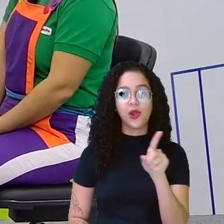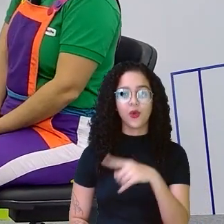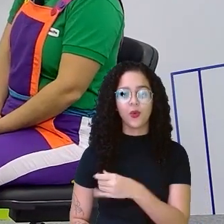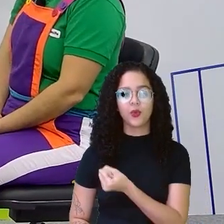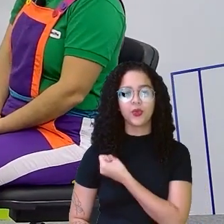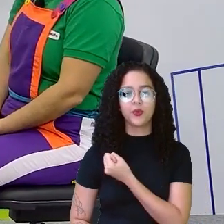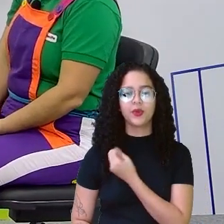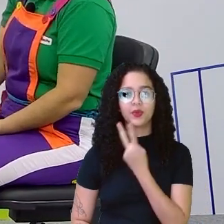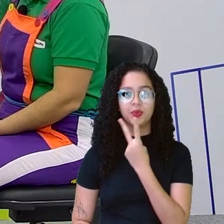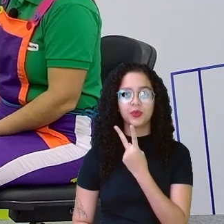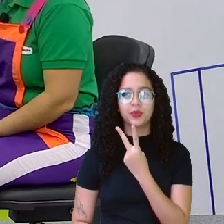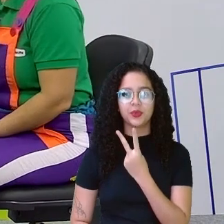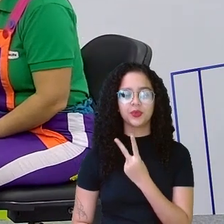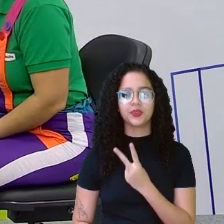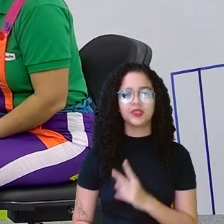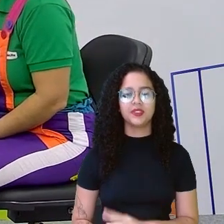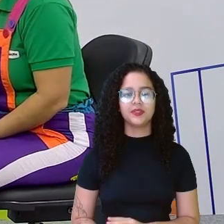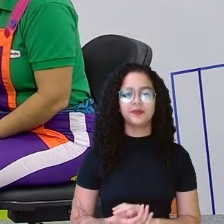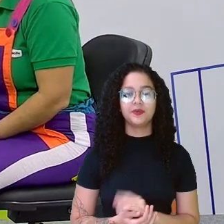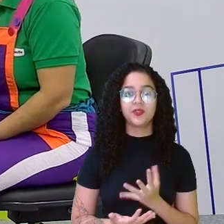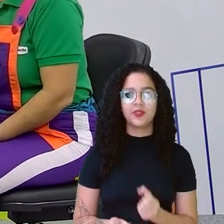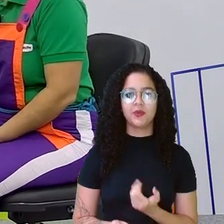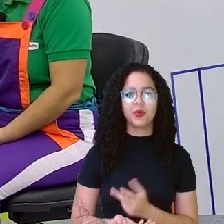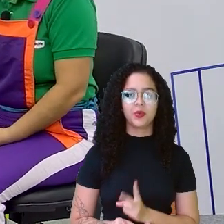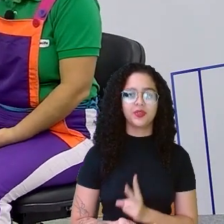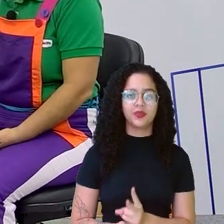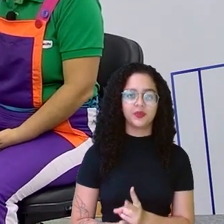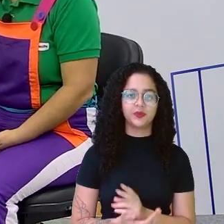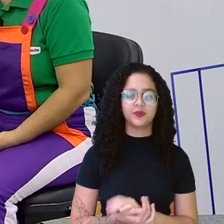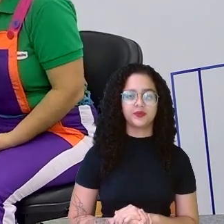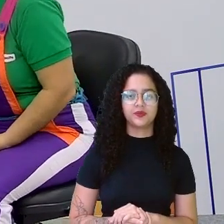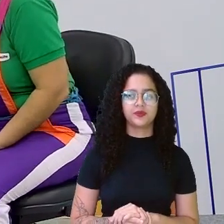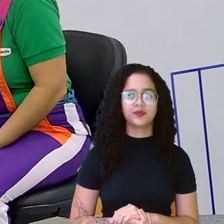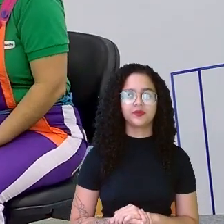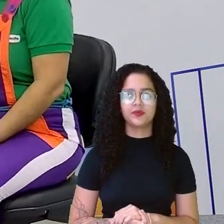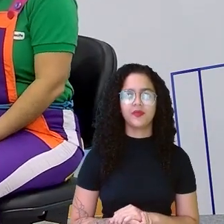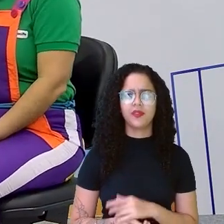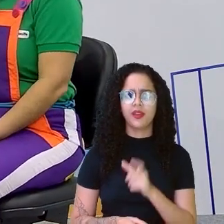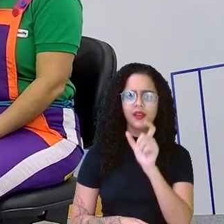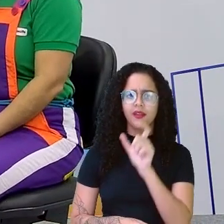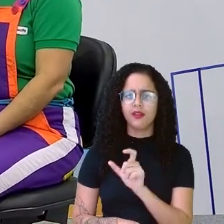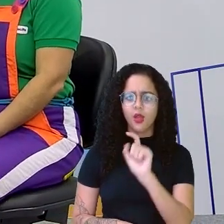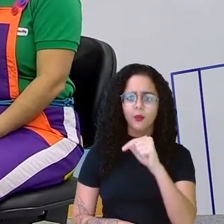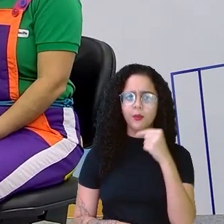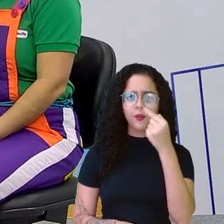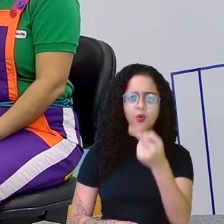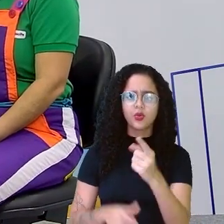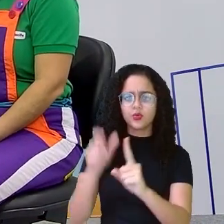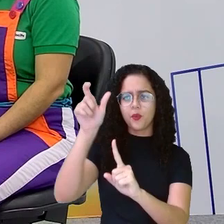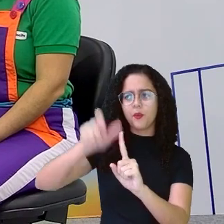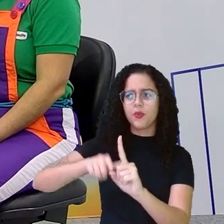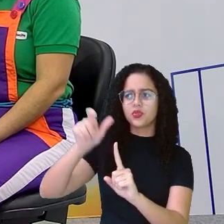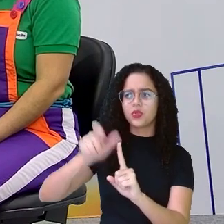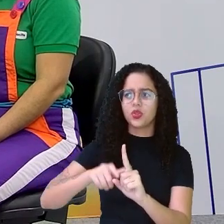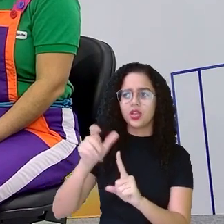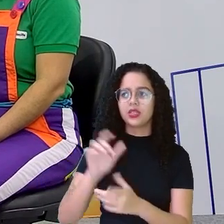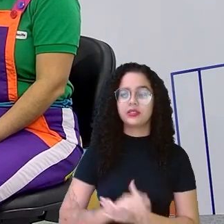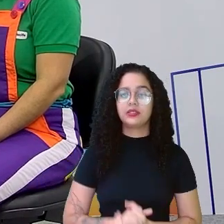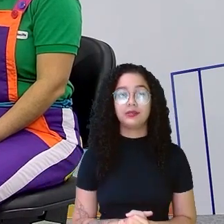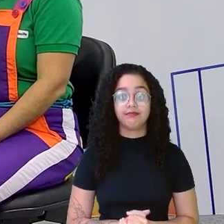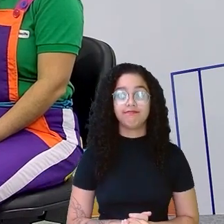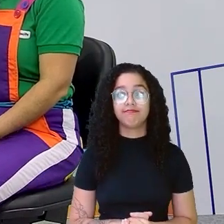o numeral dois. E vamos seguindo. Quem é o nosso próximo personagem? Quem